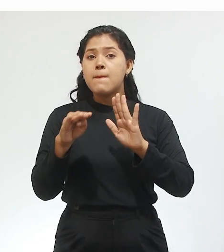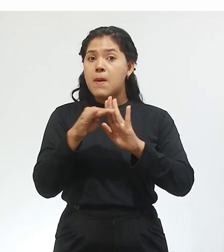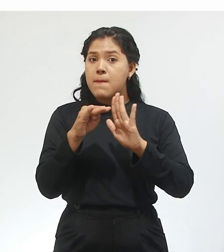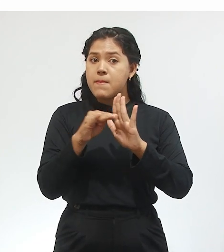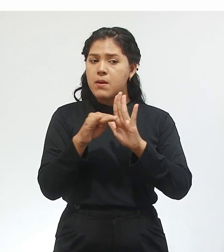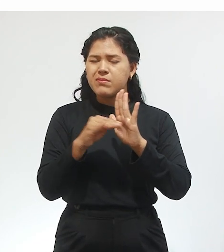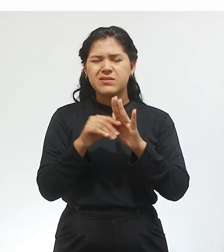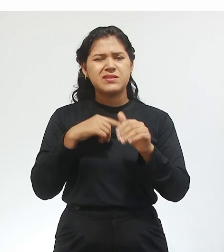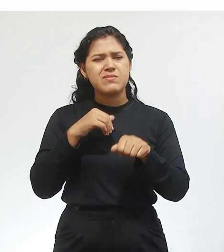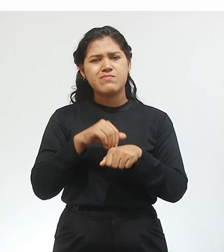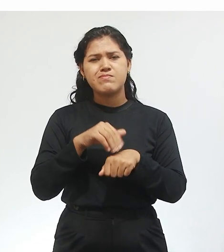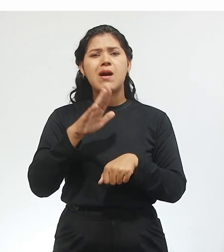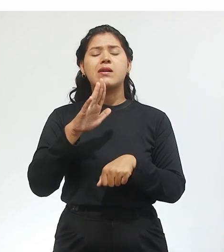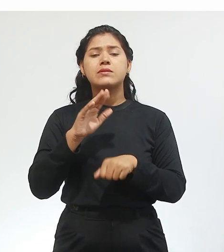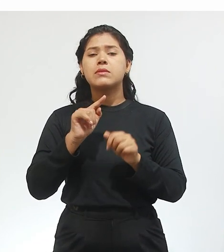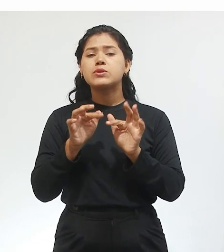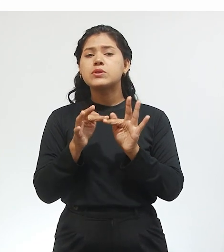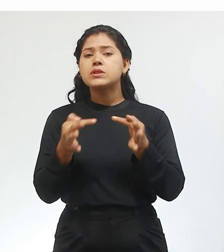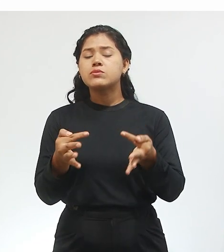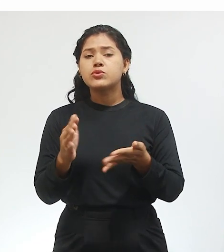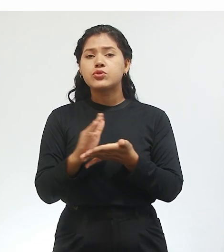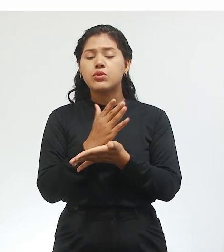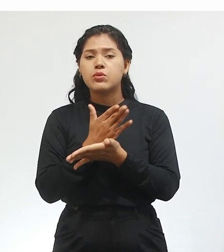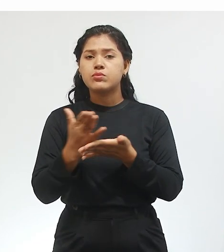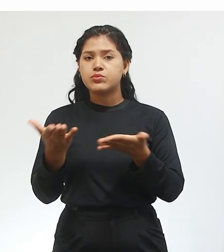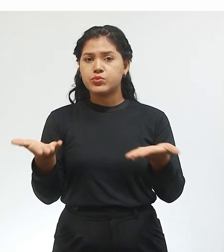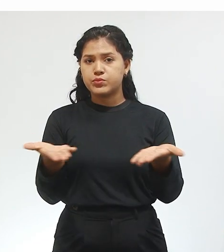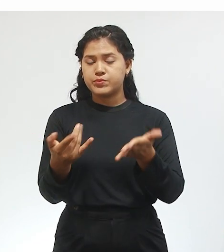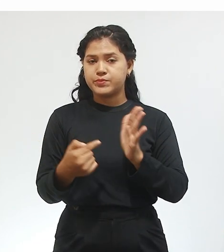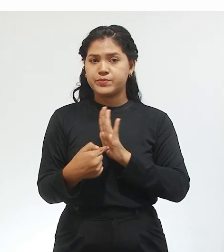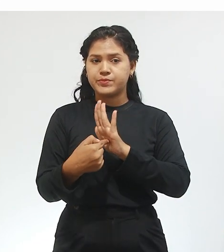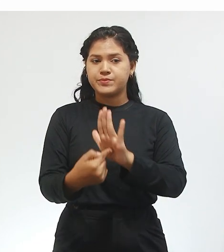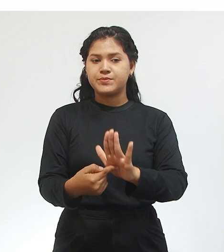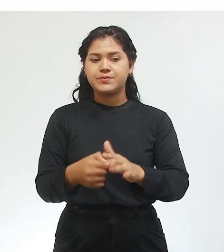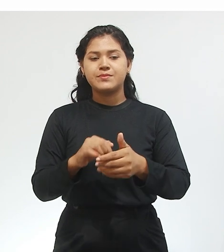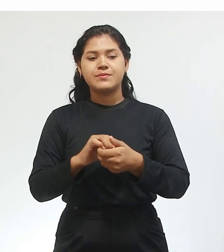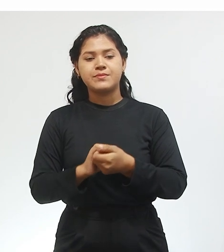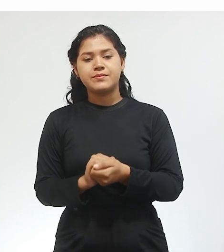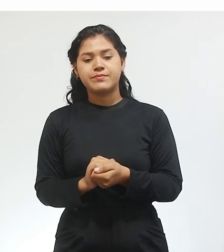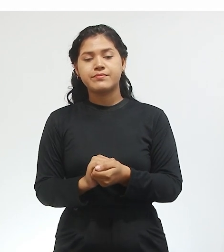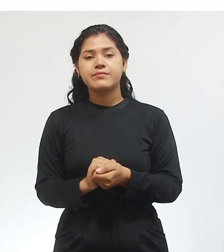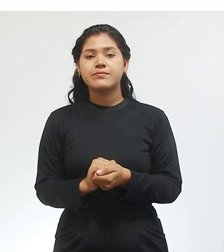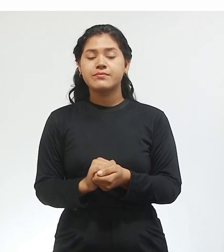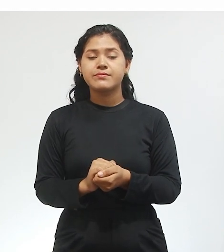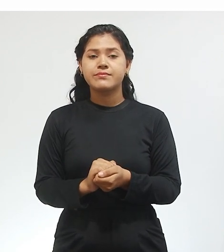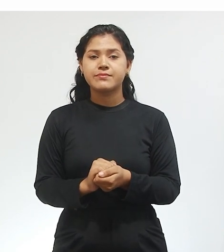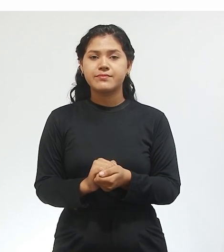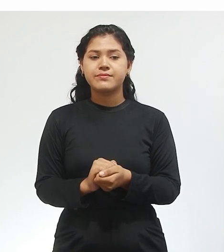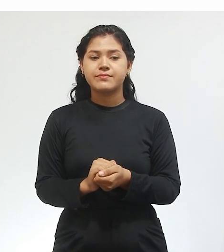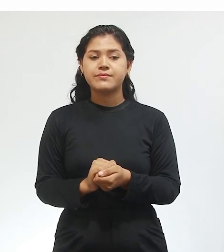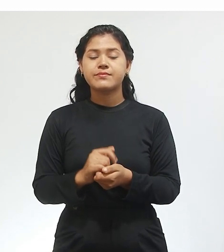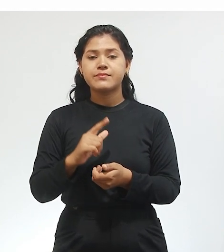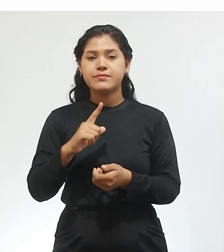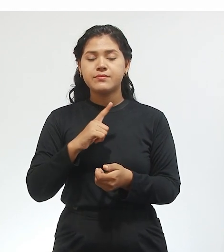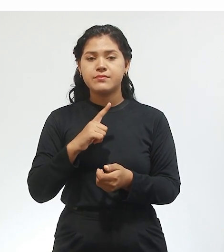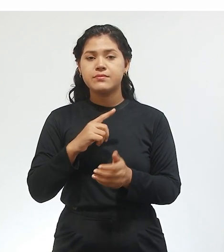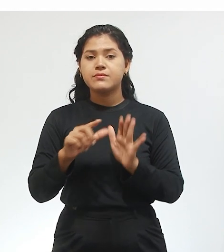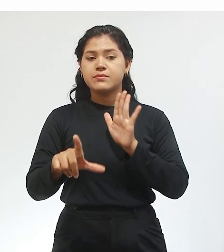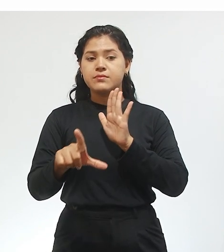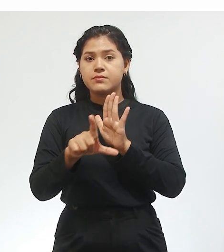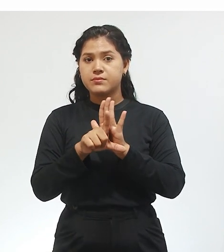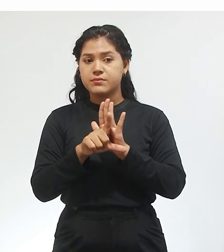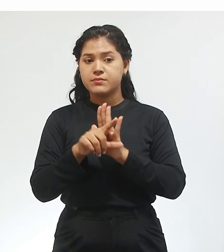contabilidade. Existem inúmeras, tá? Mas aqui, nas leis, a lei das sociedades aqui